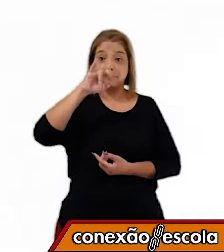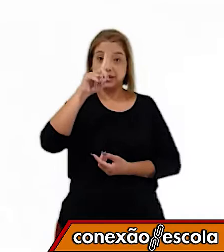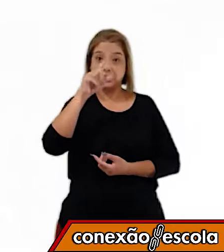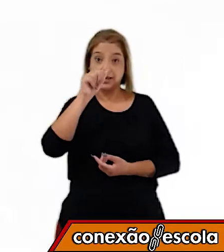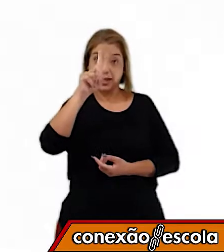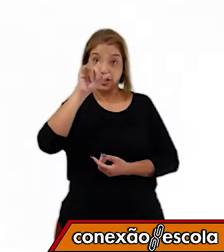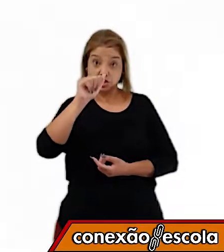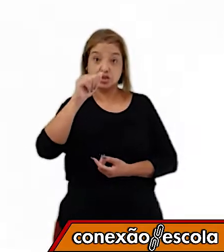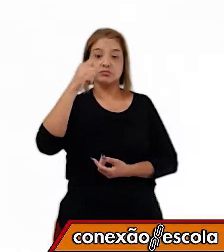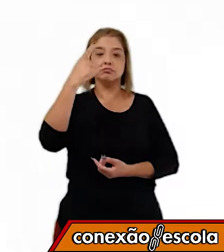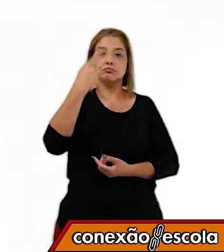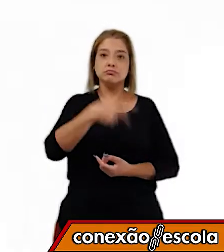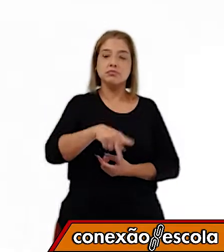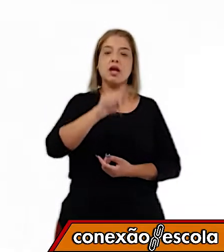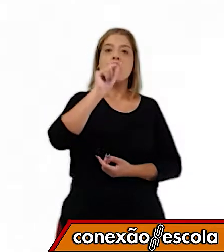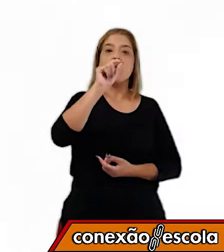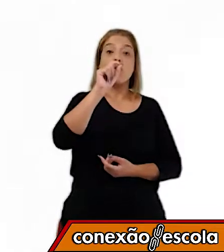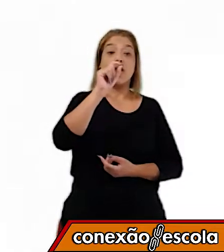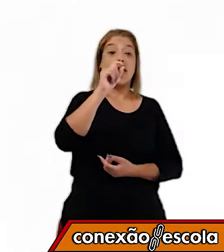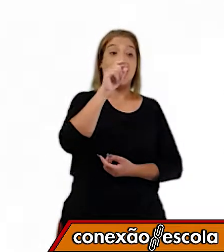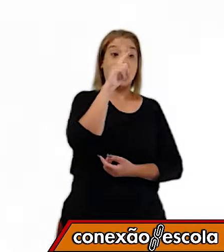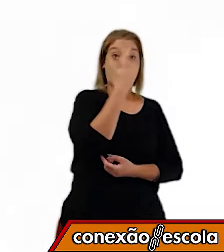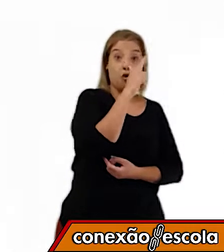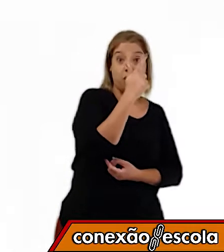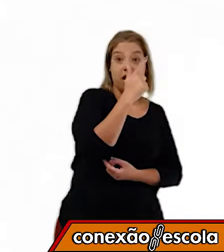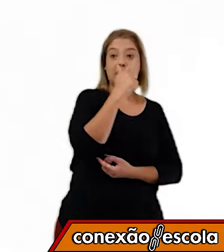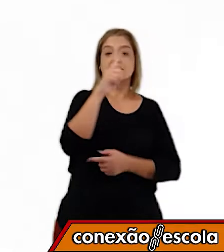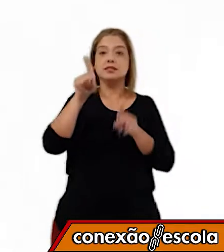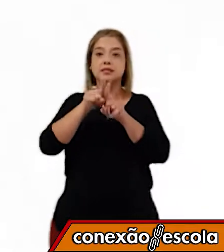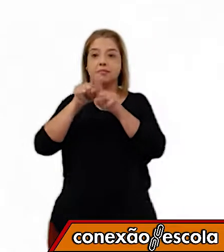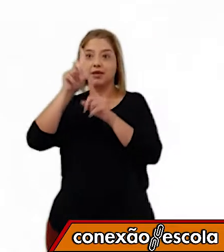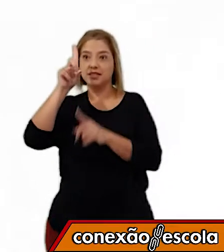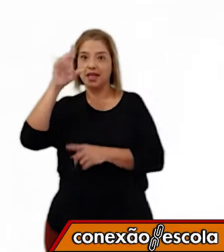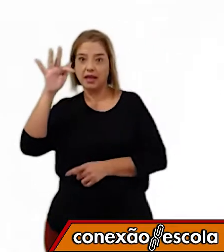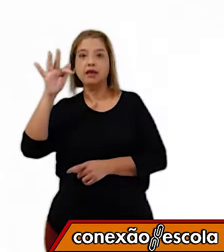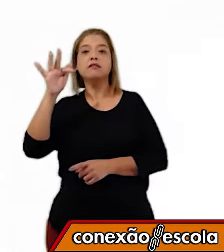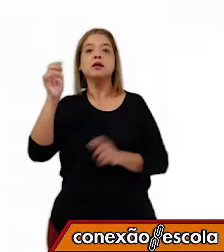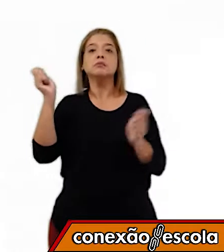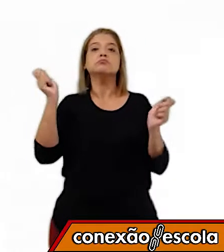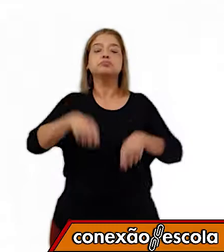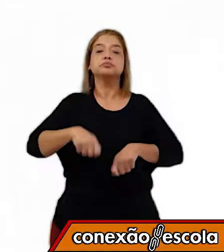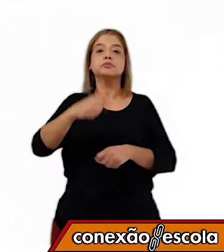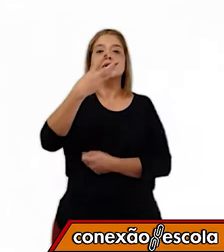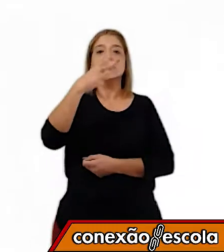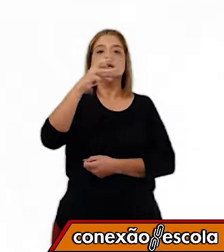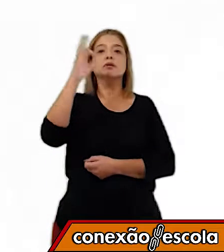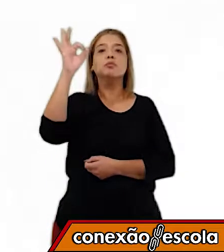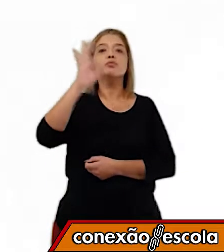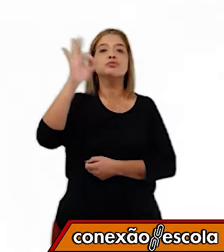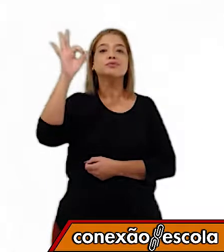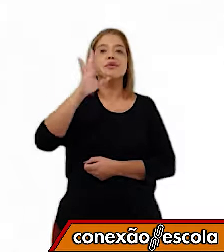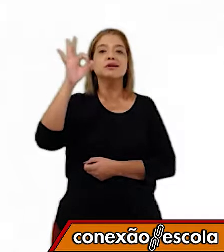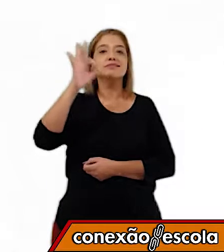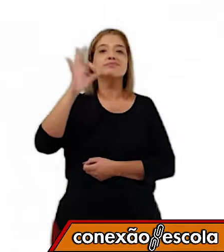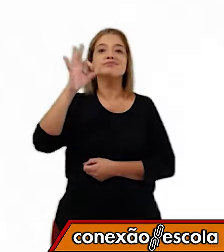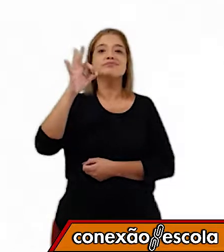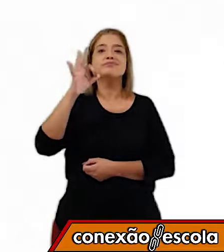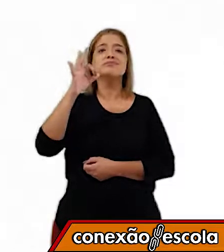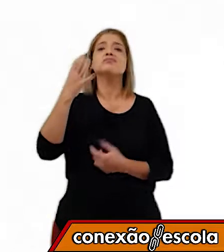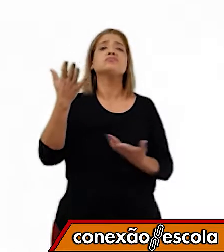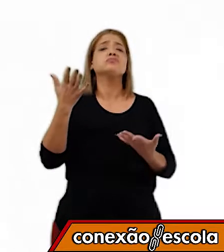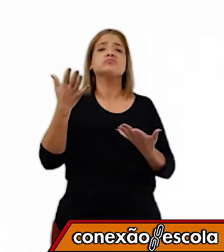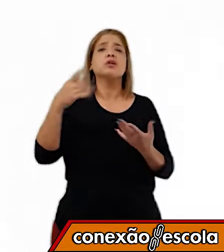no leste de Goiás pode ficar abaixo de 30%. É uma notícia que é muito comum nos